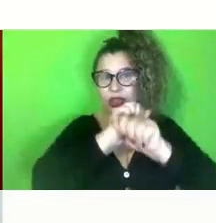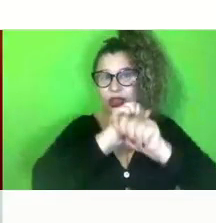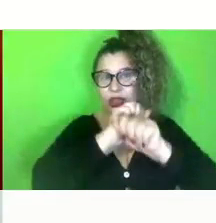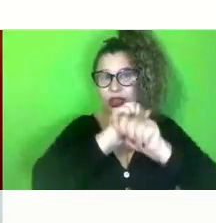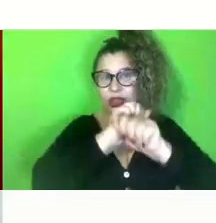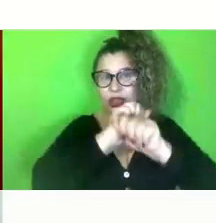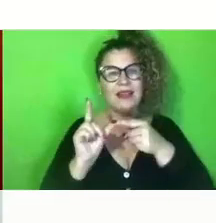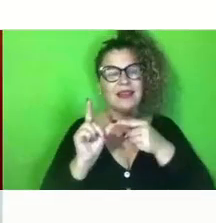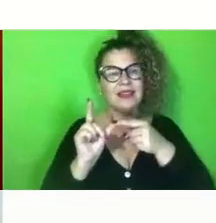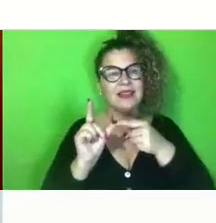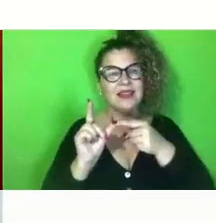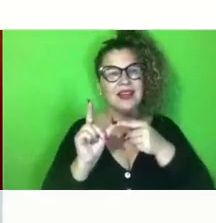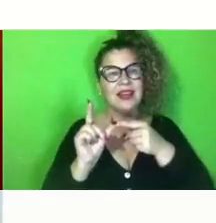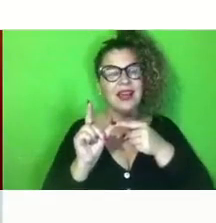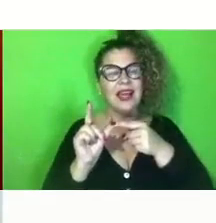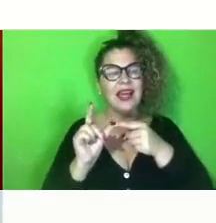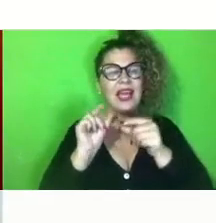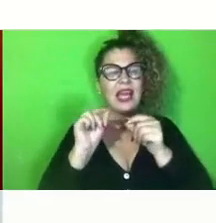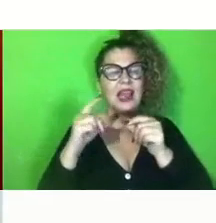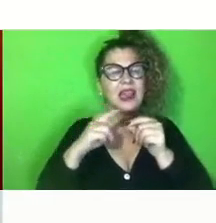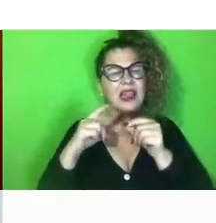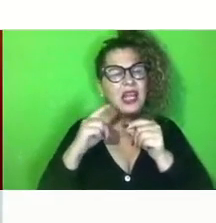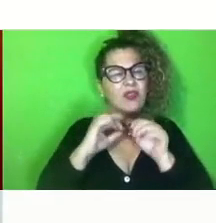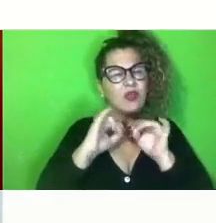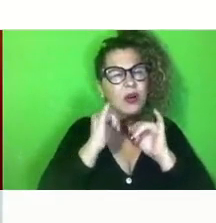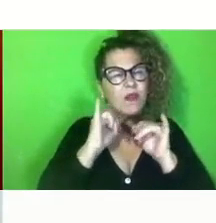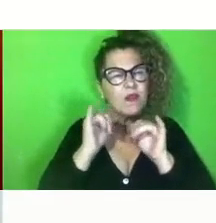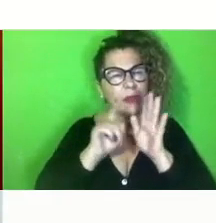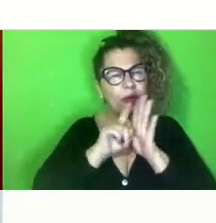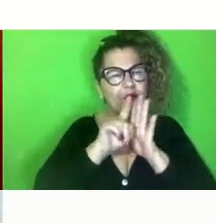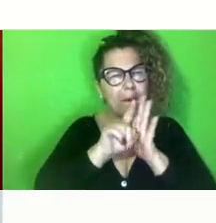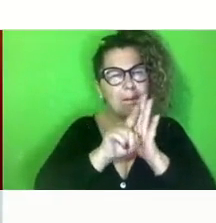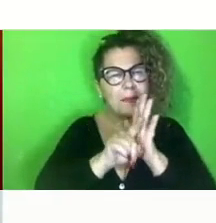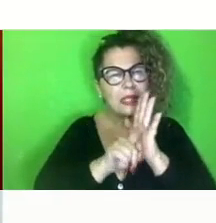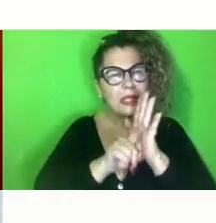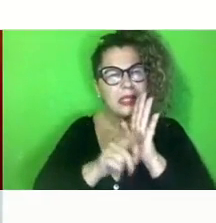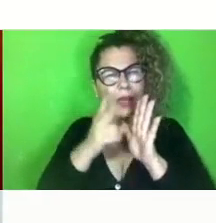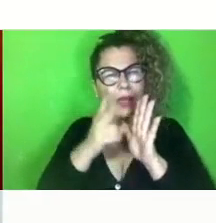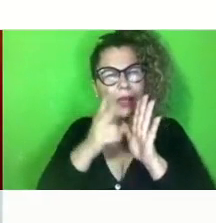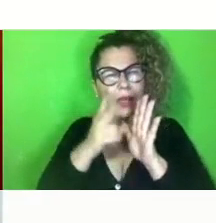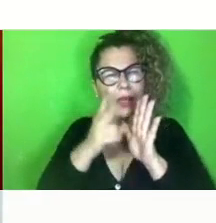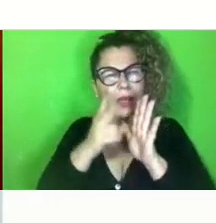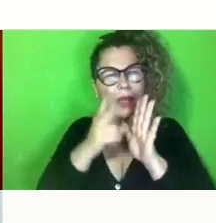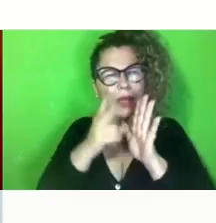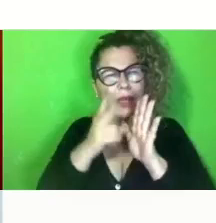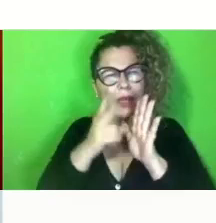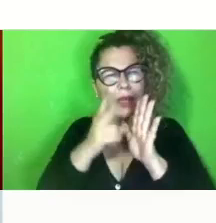eu fui rastrear, e realmente essa informação é verídica a respeito desse relatório.